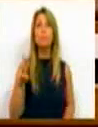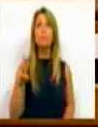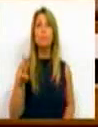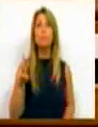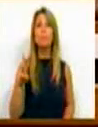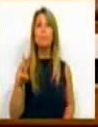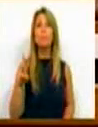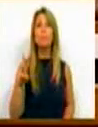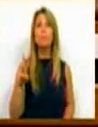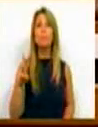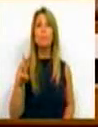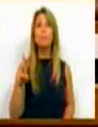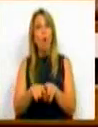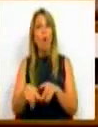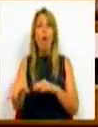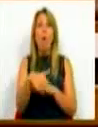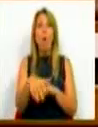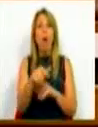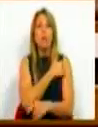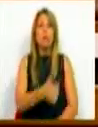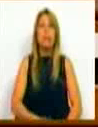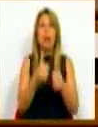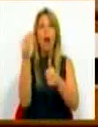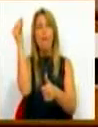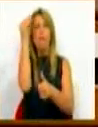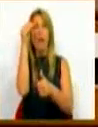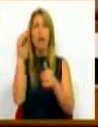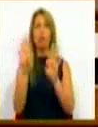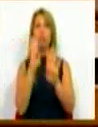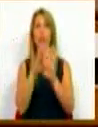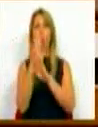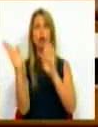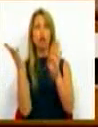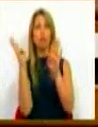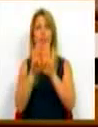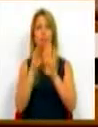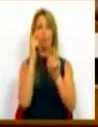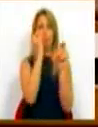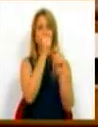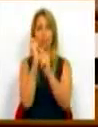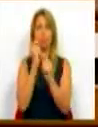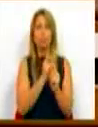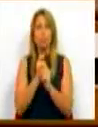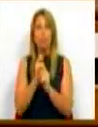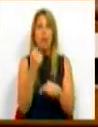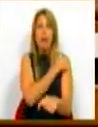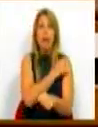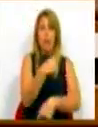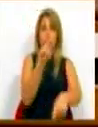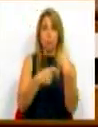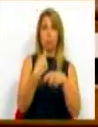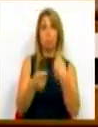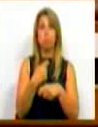deixando ruas de cidades e vilas de portas entaipadas, casas à venda, sem compradores ou à mercê